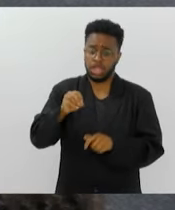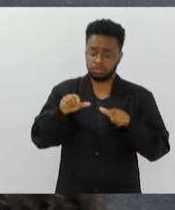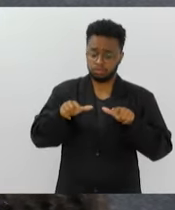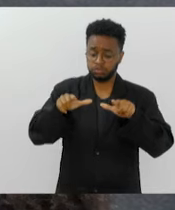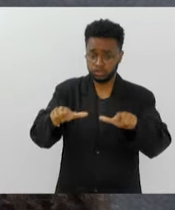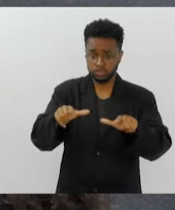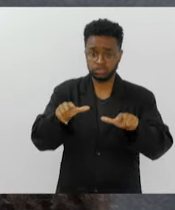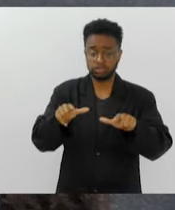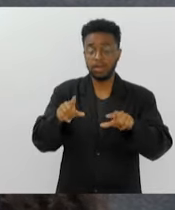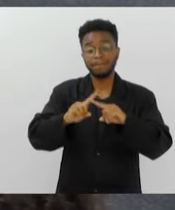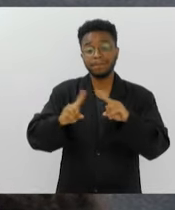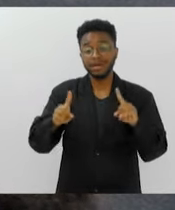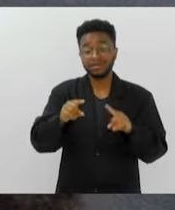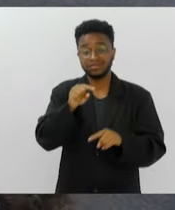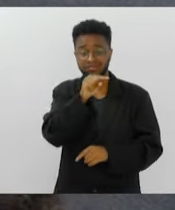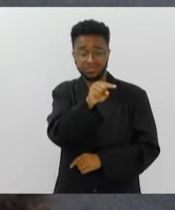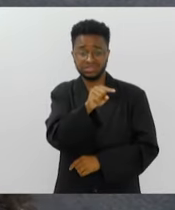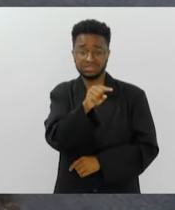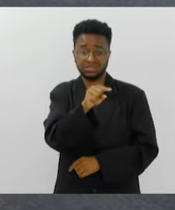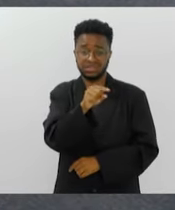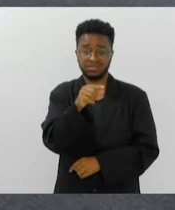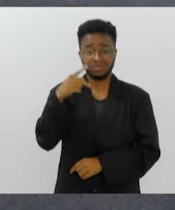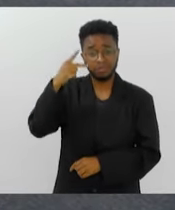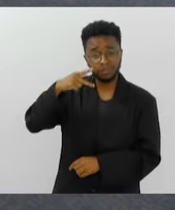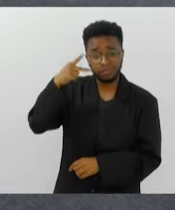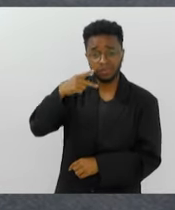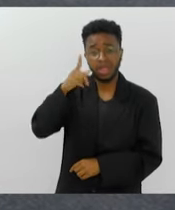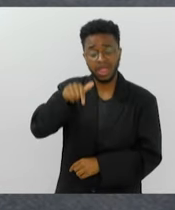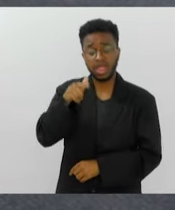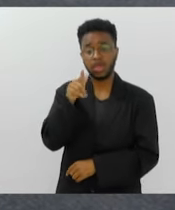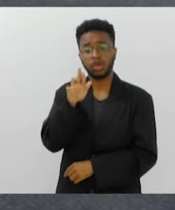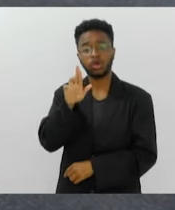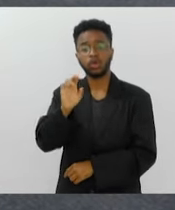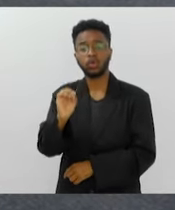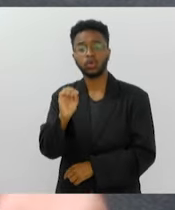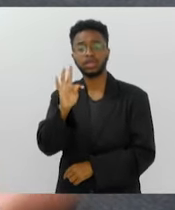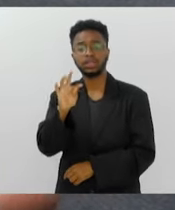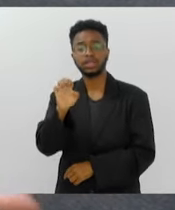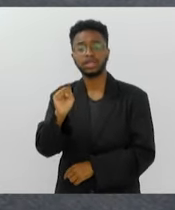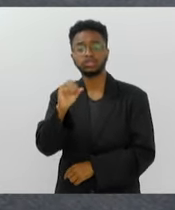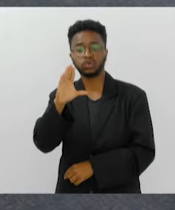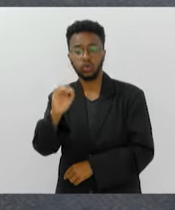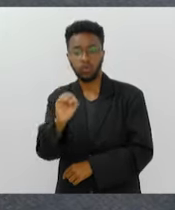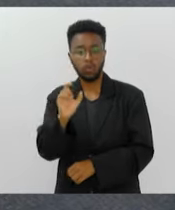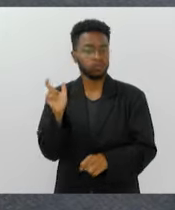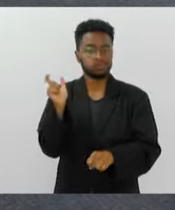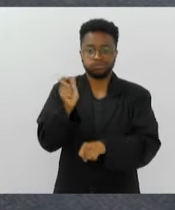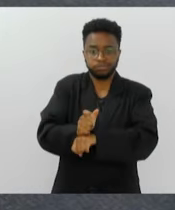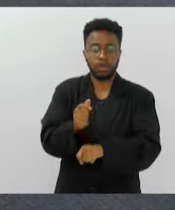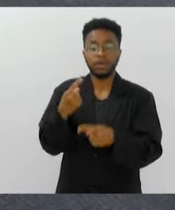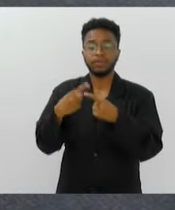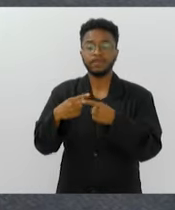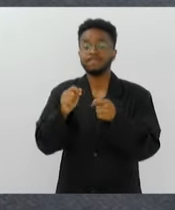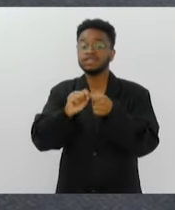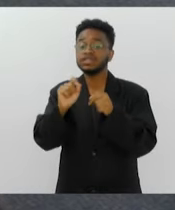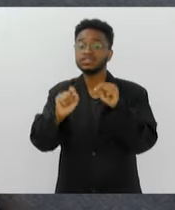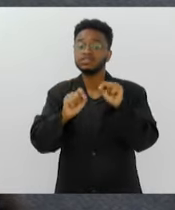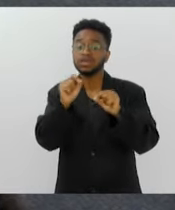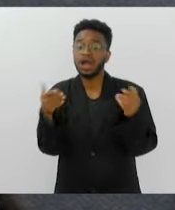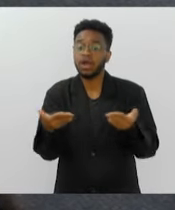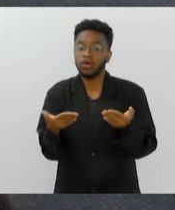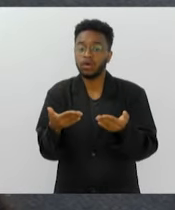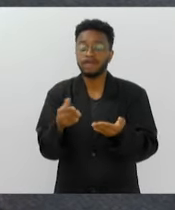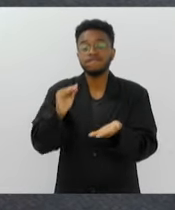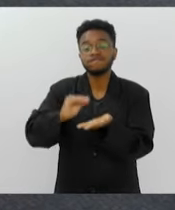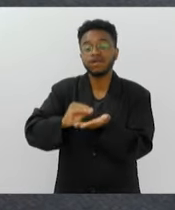politicamente falando você é um cara grotesco o que você acabou de fazer aqui foi uma coisa